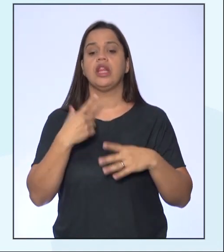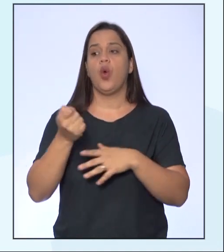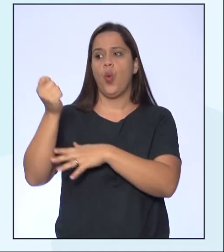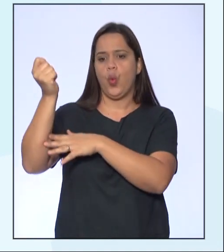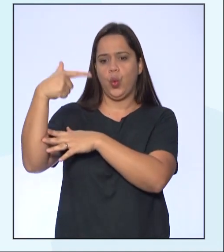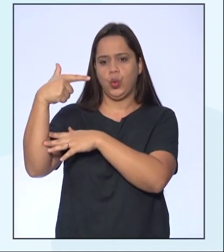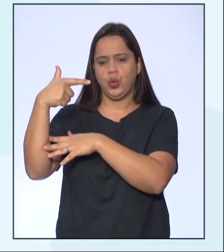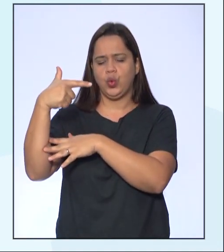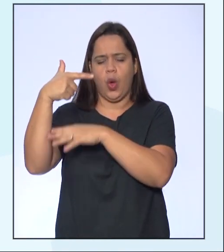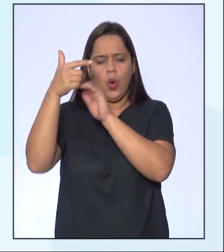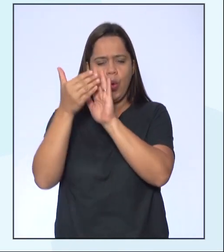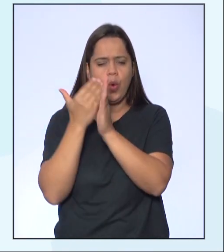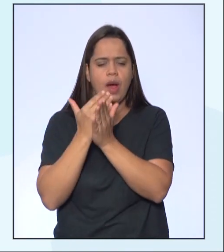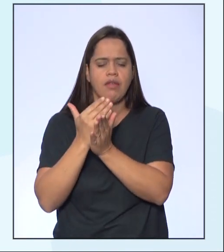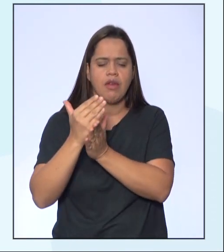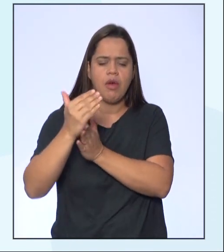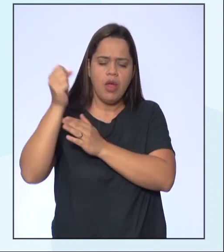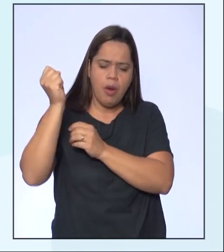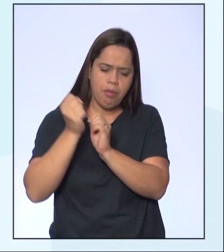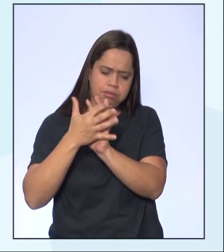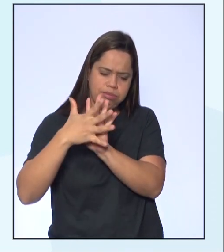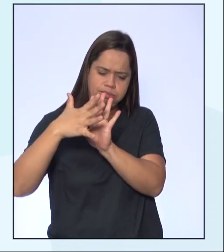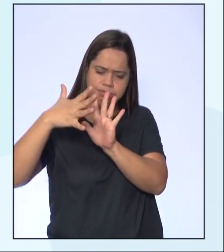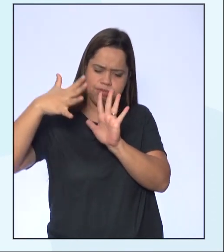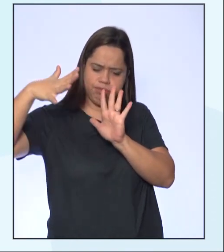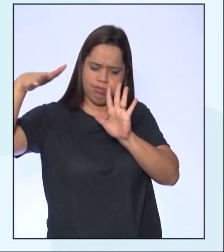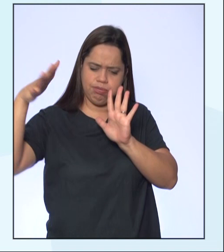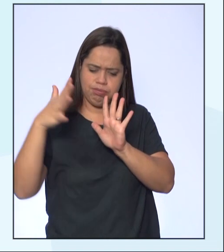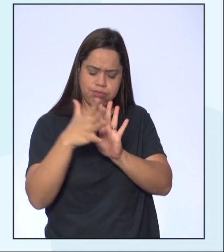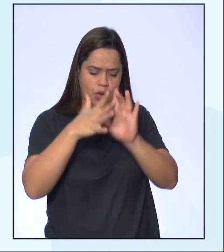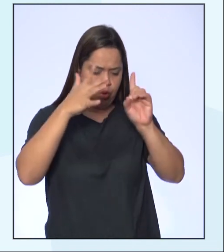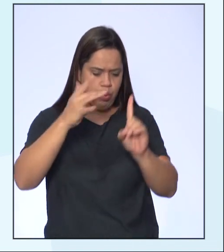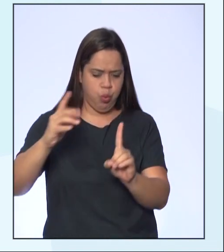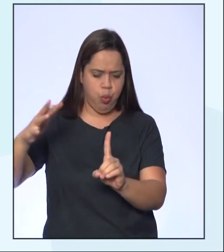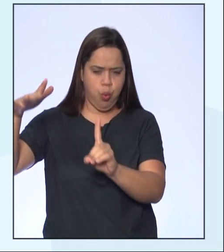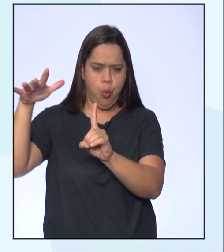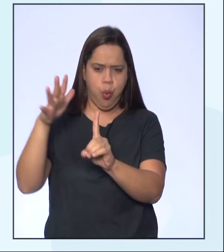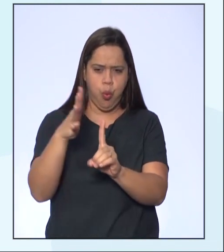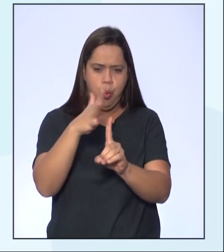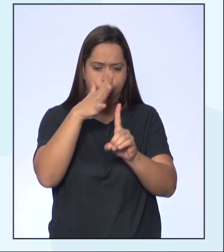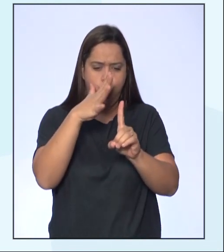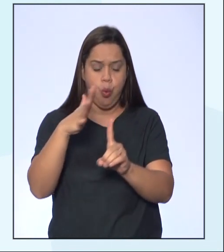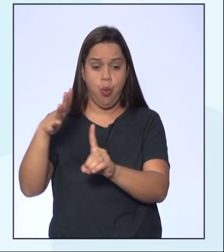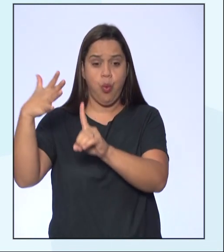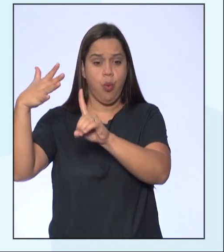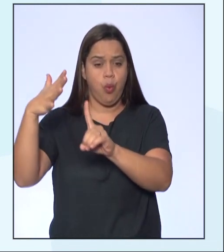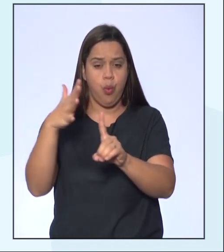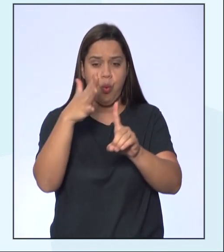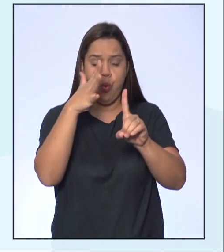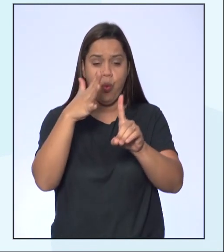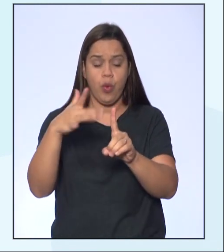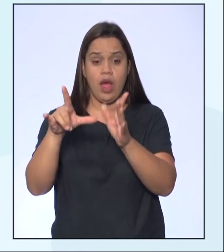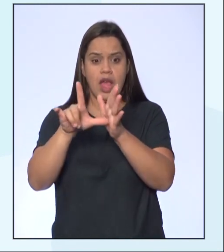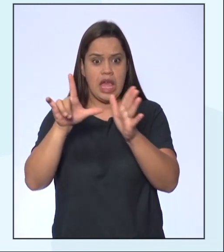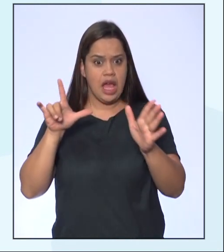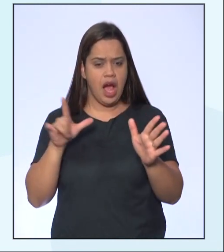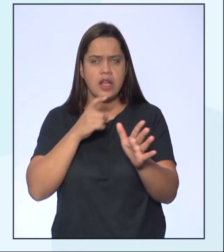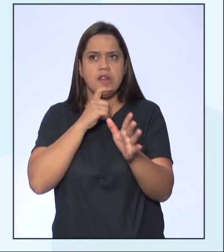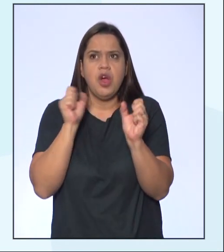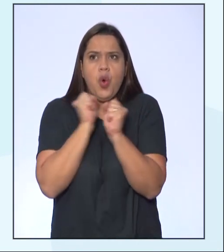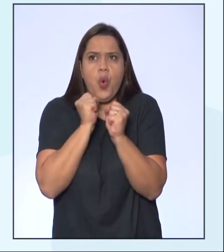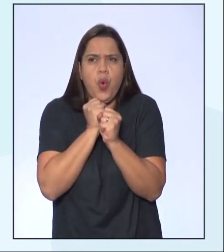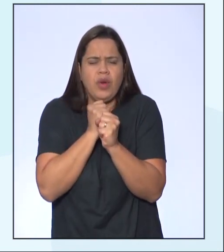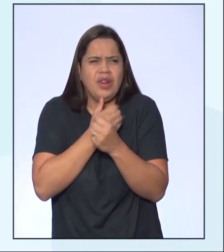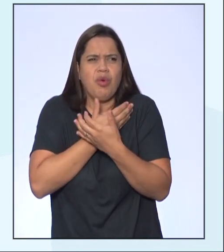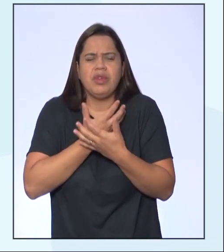apareceu e brilhou com todo o seu esplendor. O homem, que antes se protegia do vento frio, começou a sentir